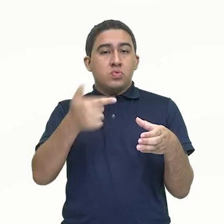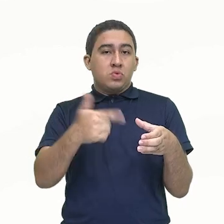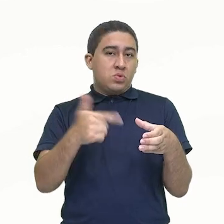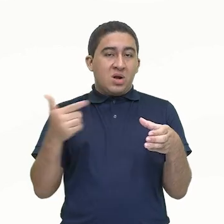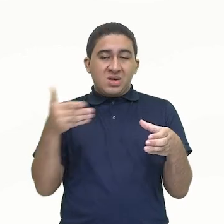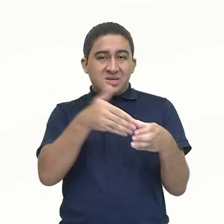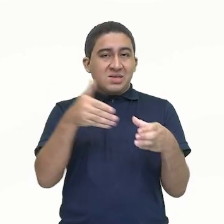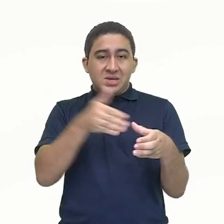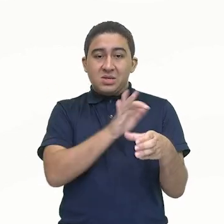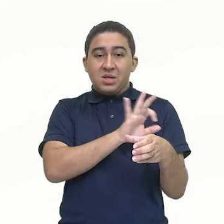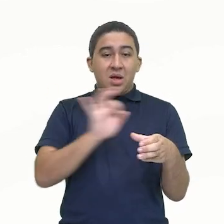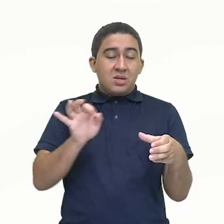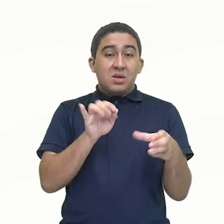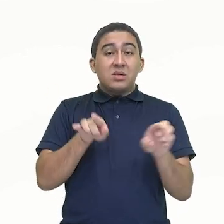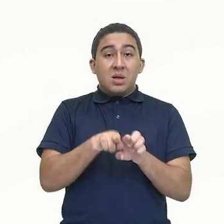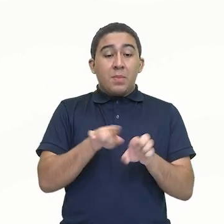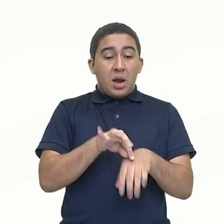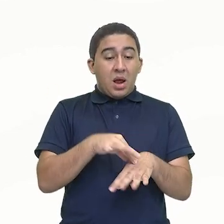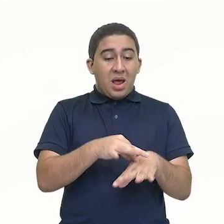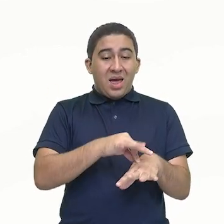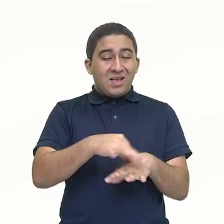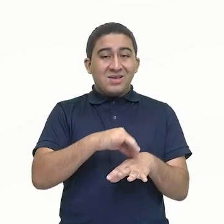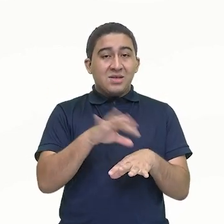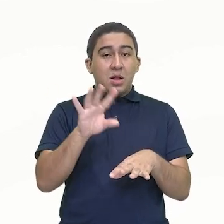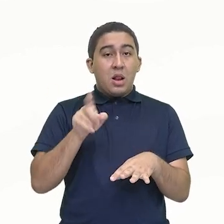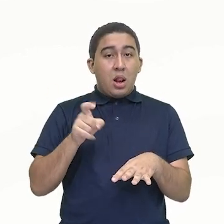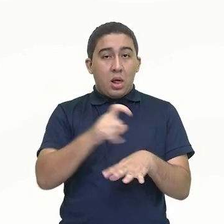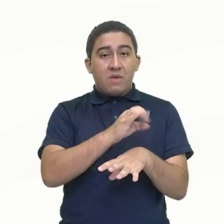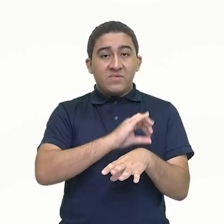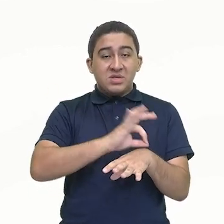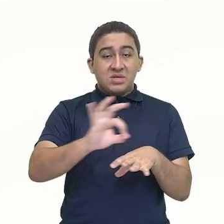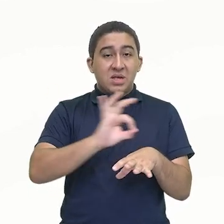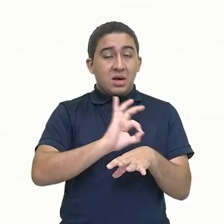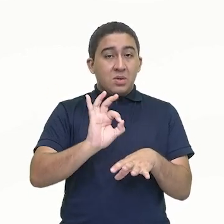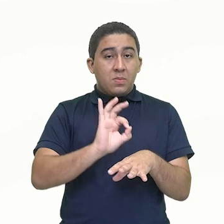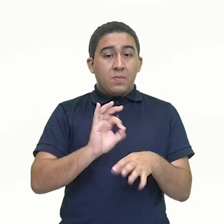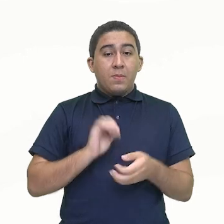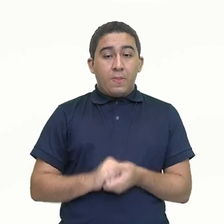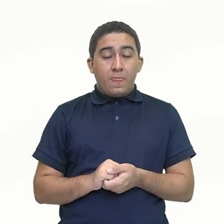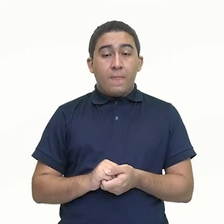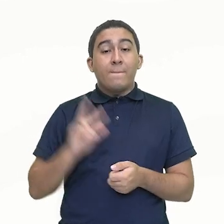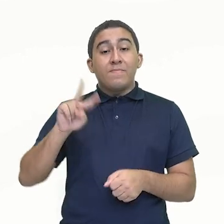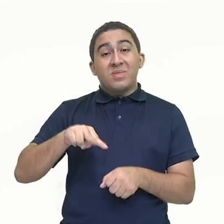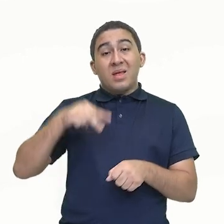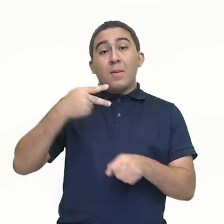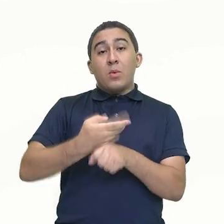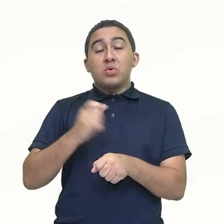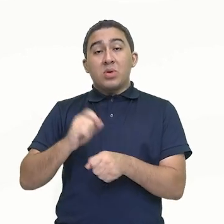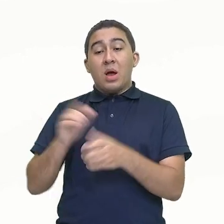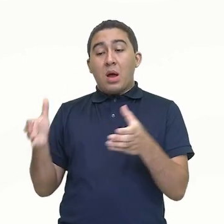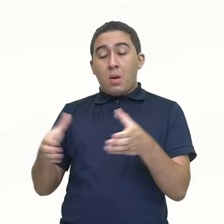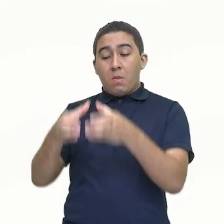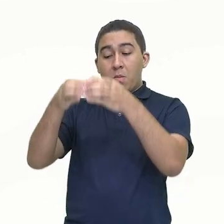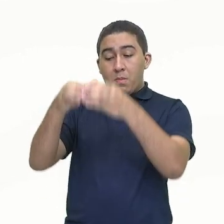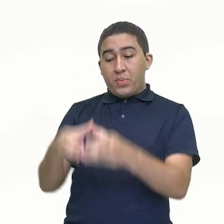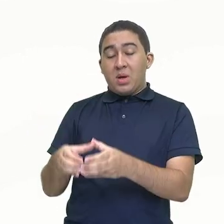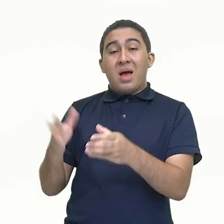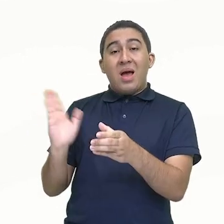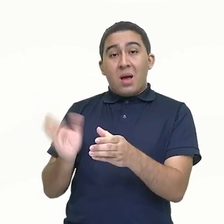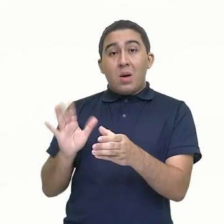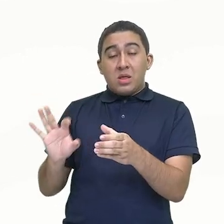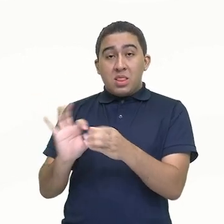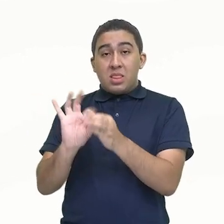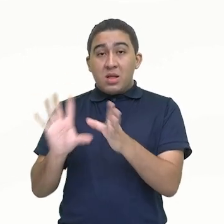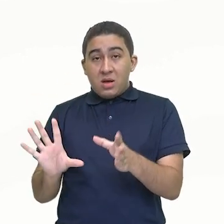não surgiam larvas. E depois, com a retirada dessas telas, passou a surgir aqui, ó, no seu interior,